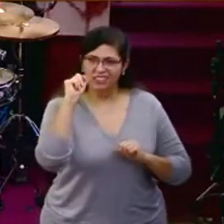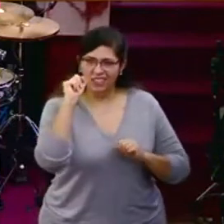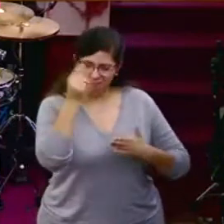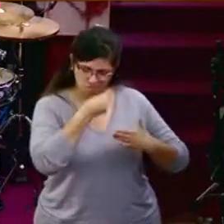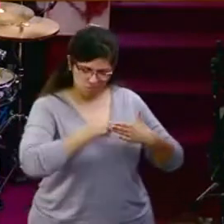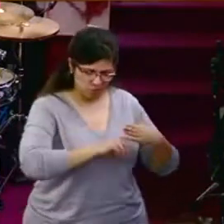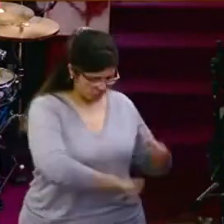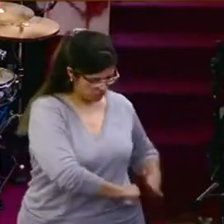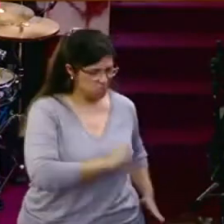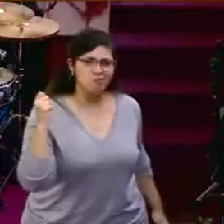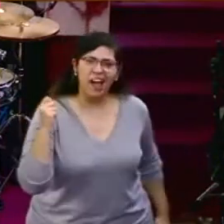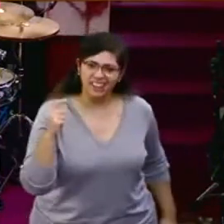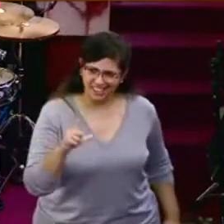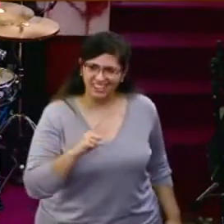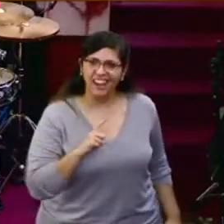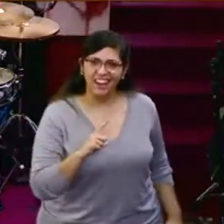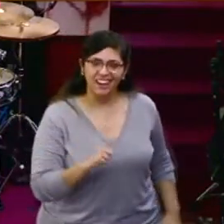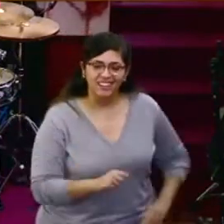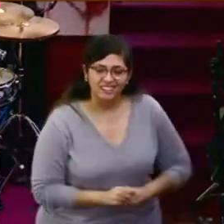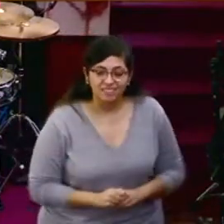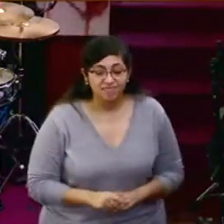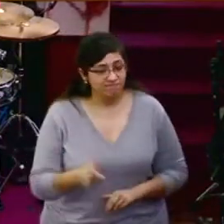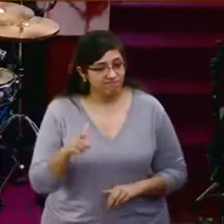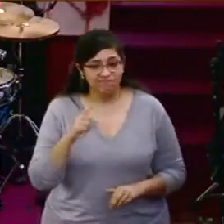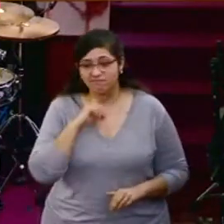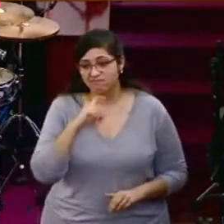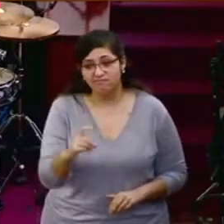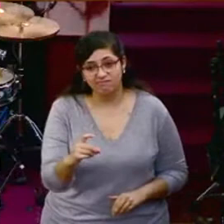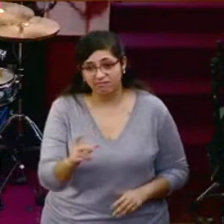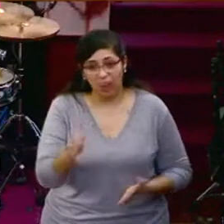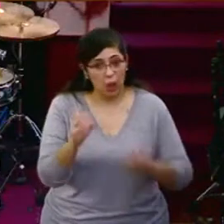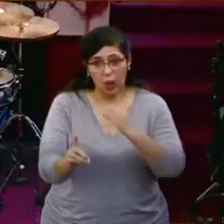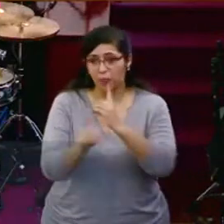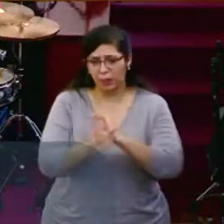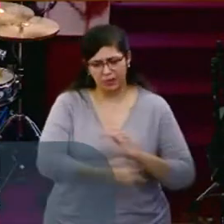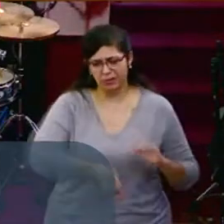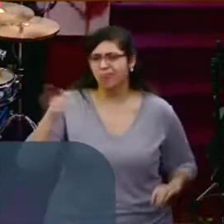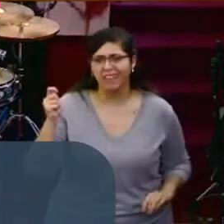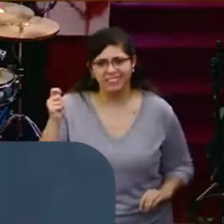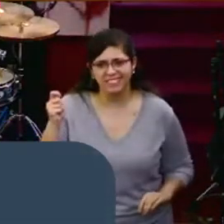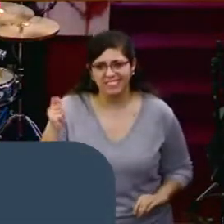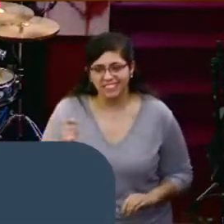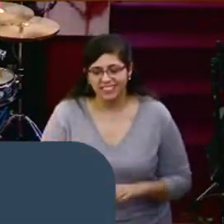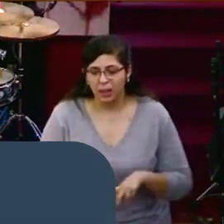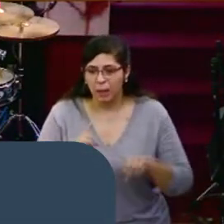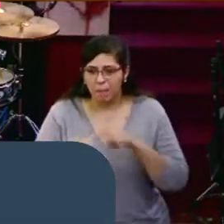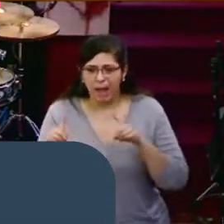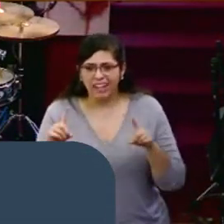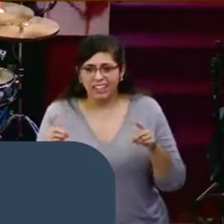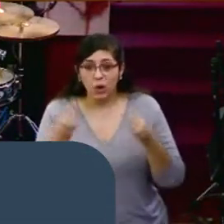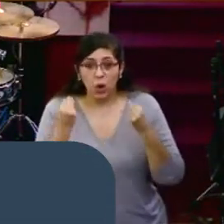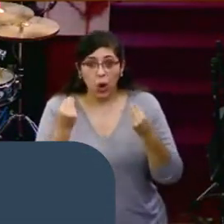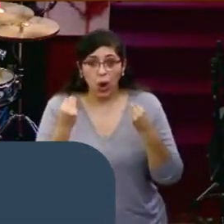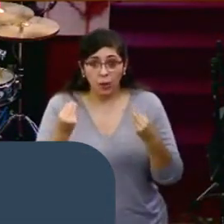encontrar uma espada nenhum de nós encontrou a espada como nós superamos todas as coisas na nossa